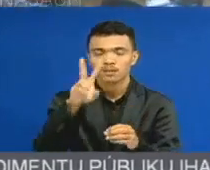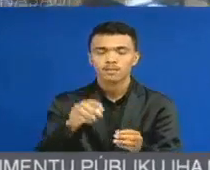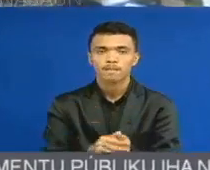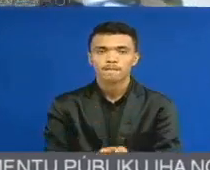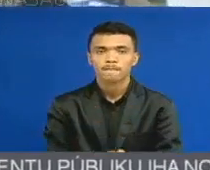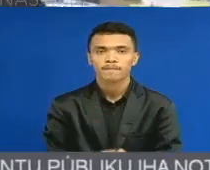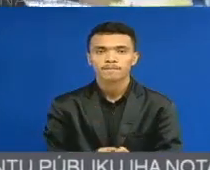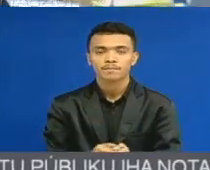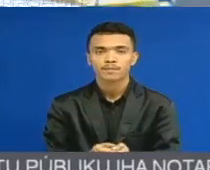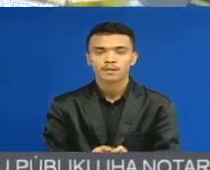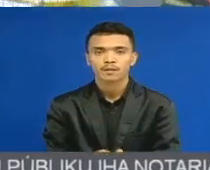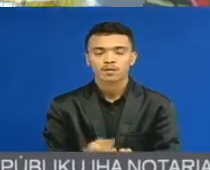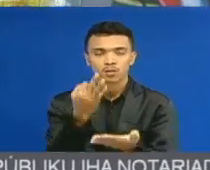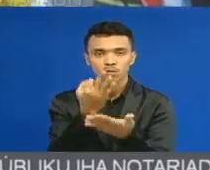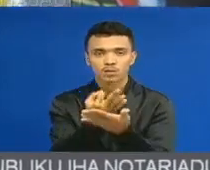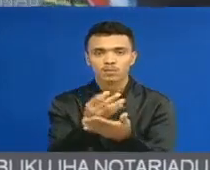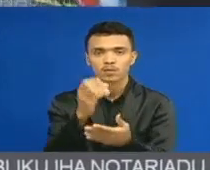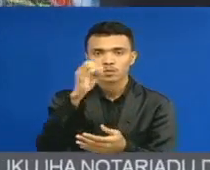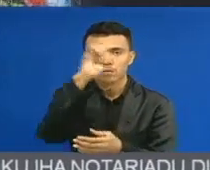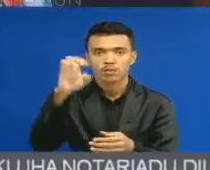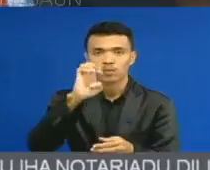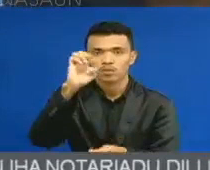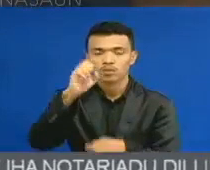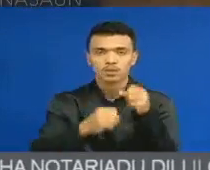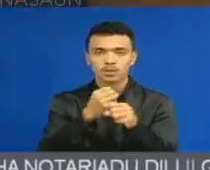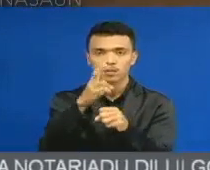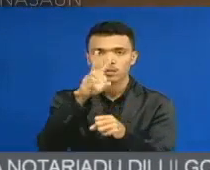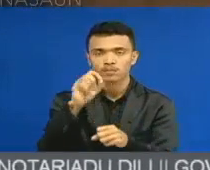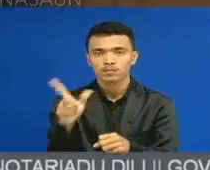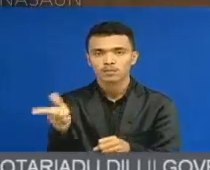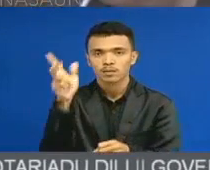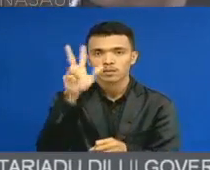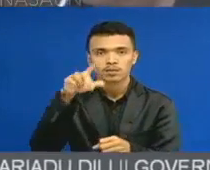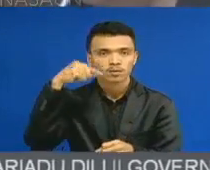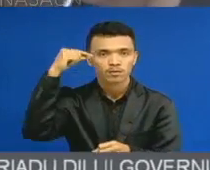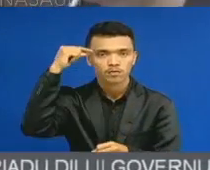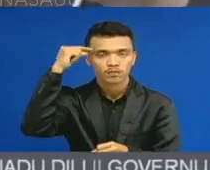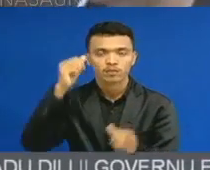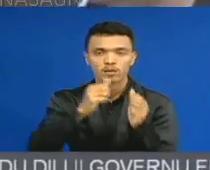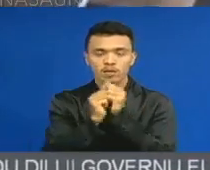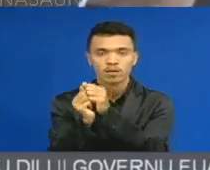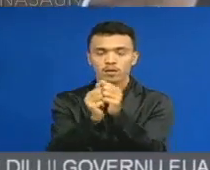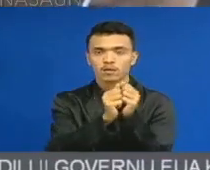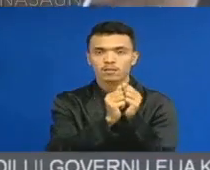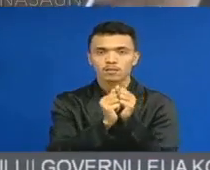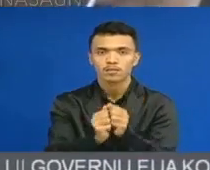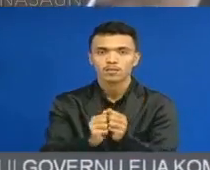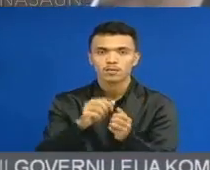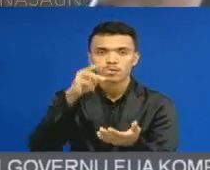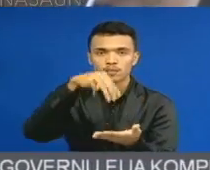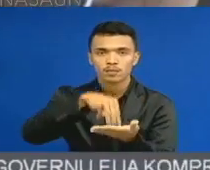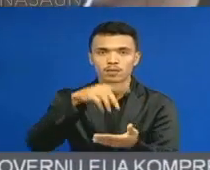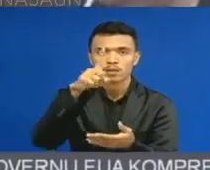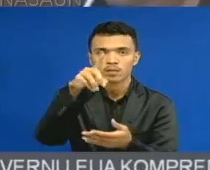Entretanto, teto original orçamento será listado Rio Grande do Anulo Recentolo para governo central. Rabuto dólar americano milhão